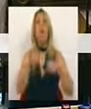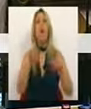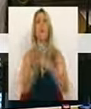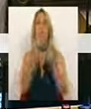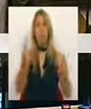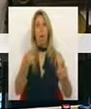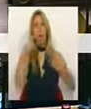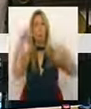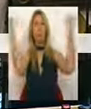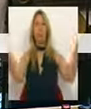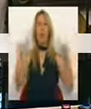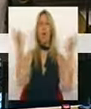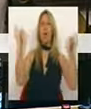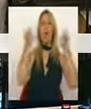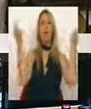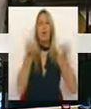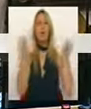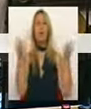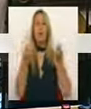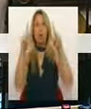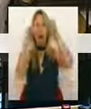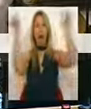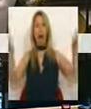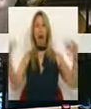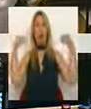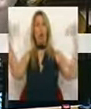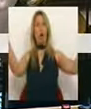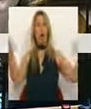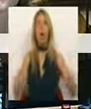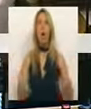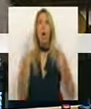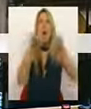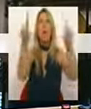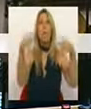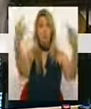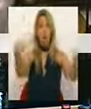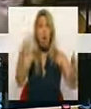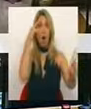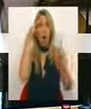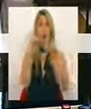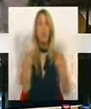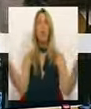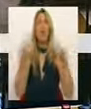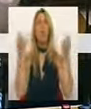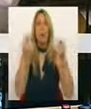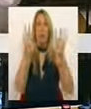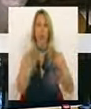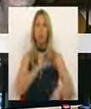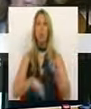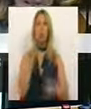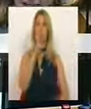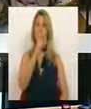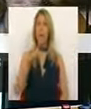outdoors, tem mania dos cartazes. Há quem faça cartazes apenas para a campanha, mas o Sr. Deputado Carlos Pereira